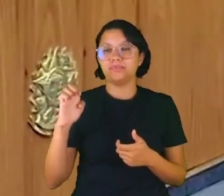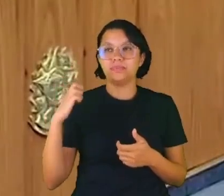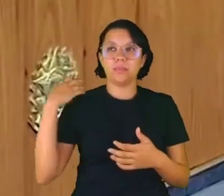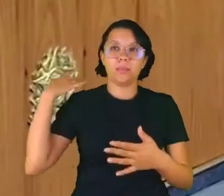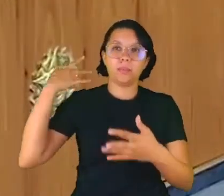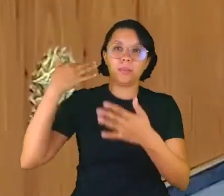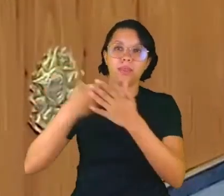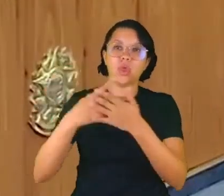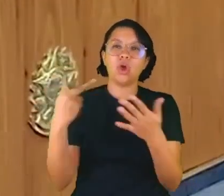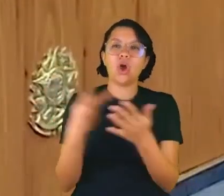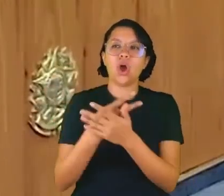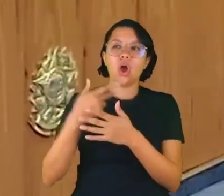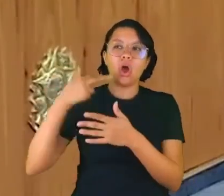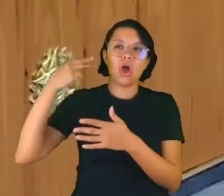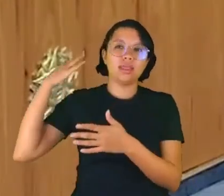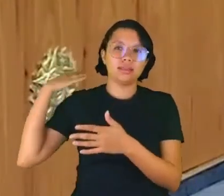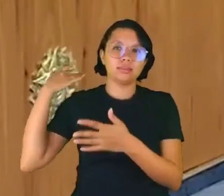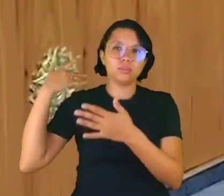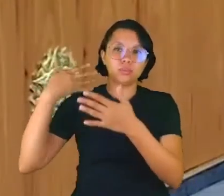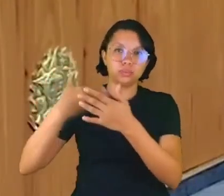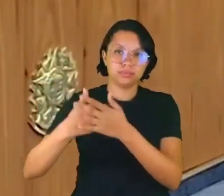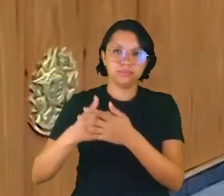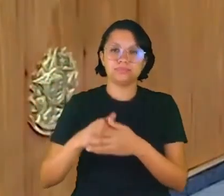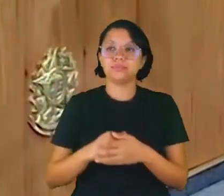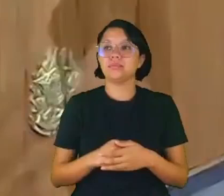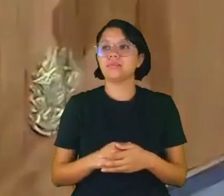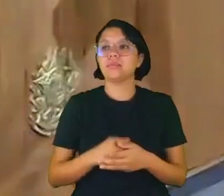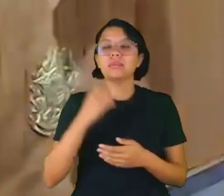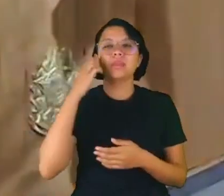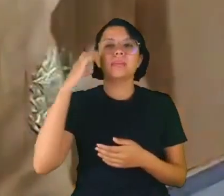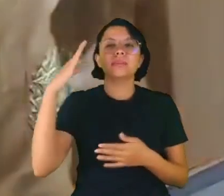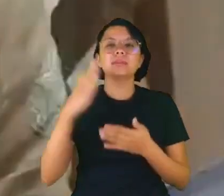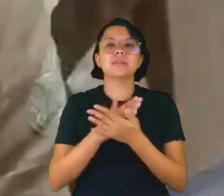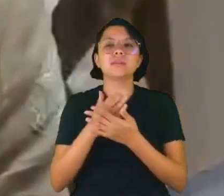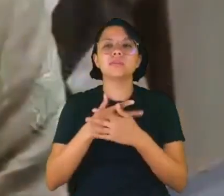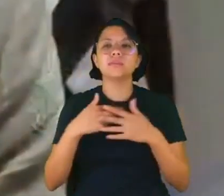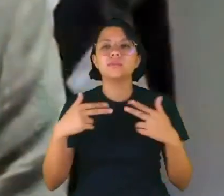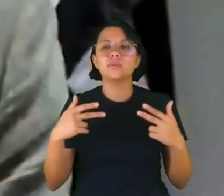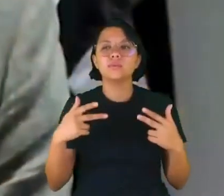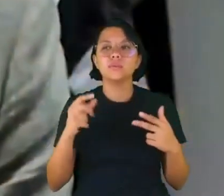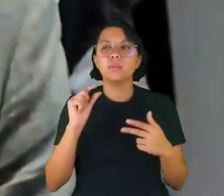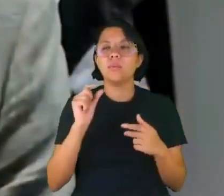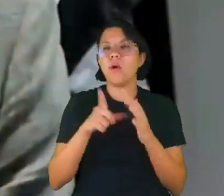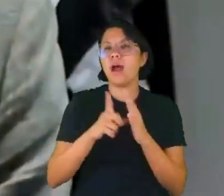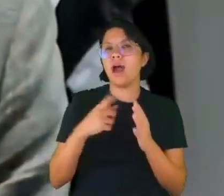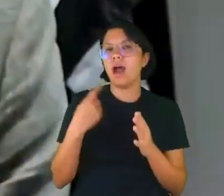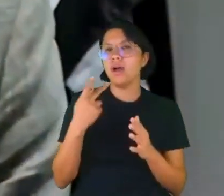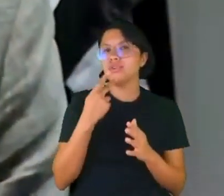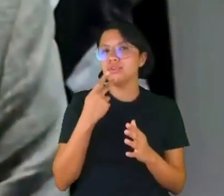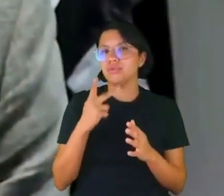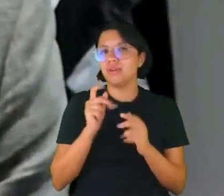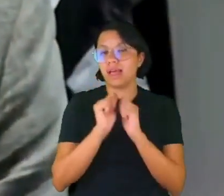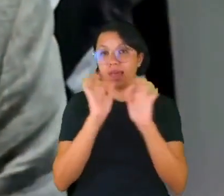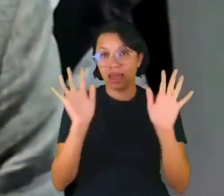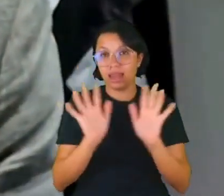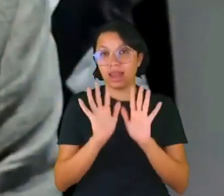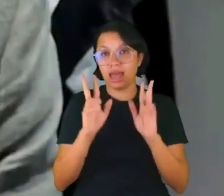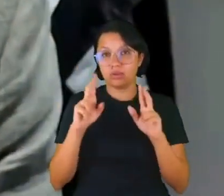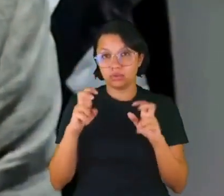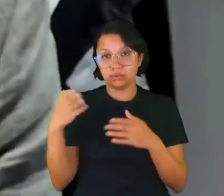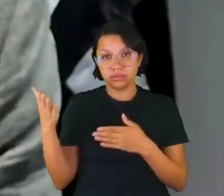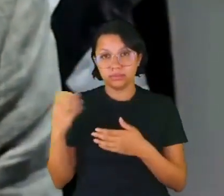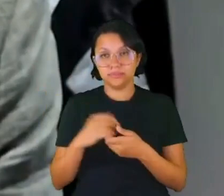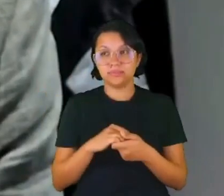bom. Falar sobre o precedente, mas eu queria pensar umas coisas diferentes um pouco antes da gente falar expressamente dos